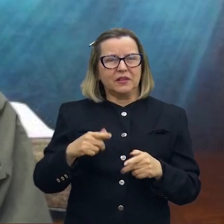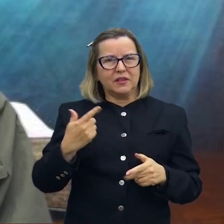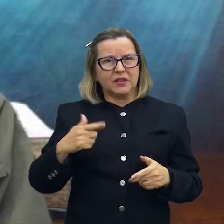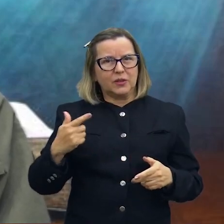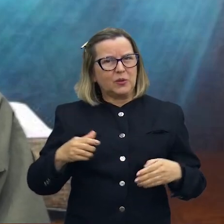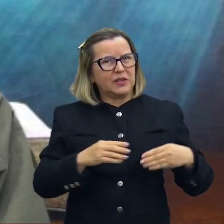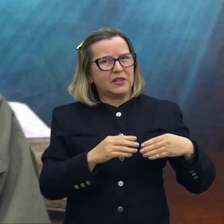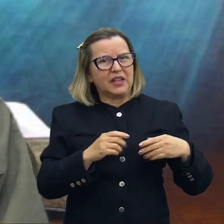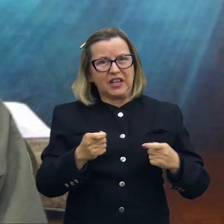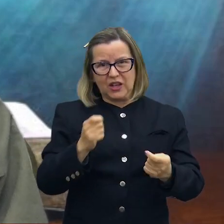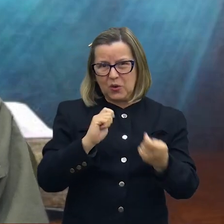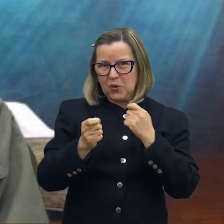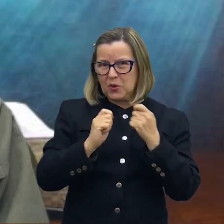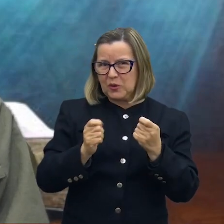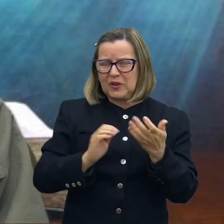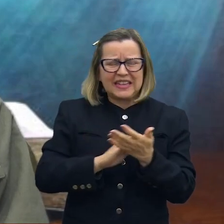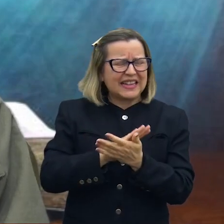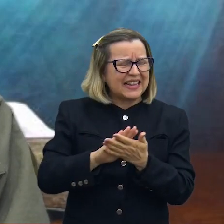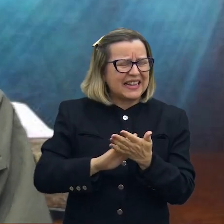praticamente nenhum.